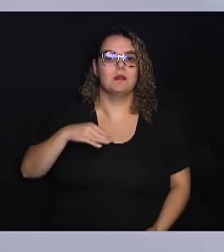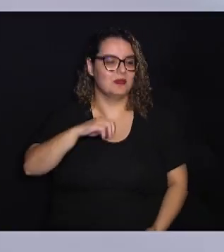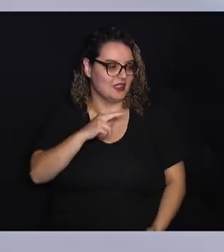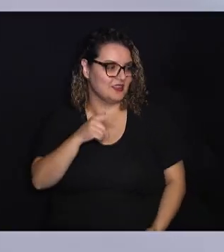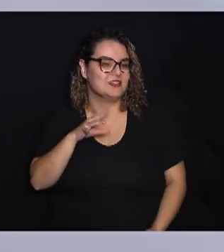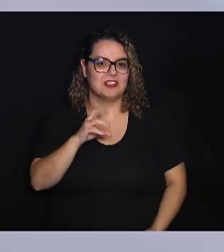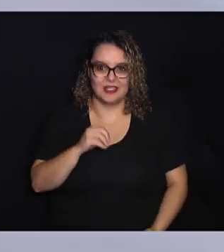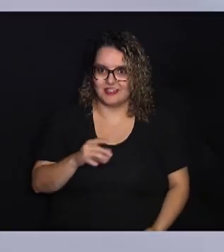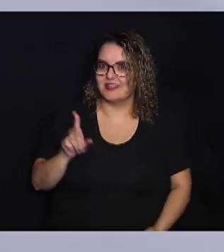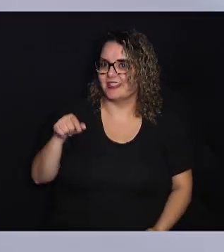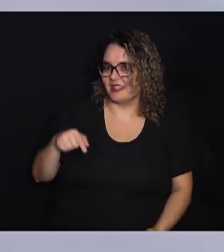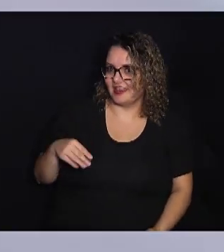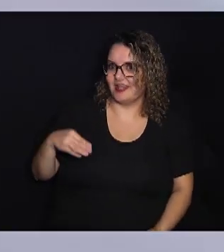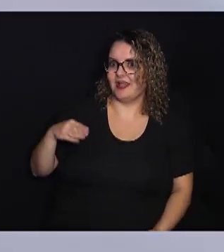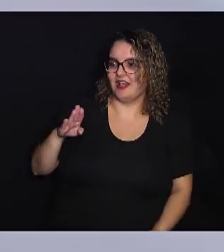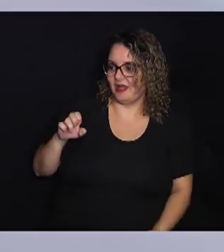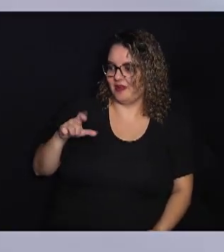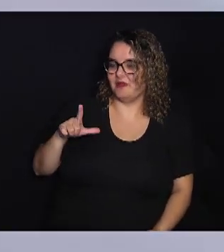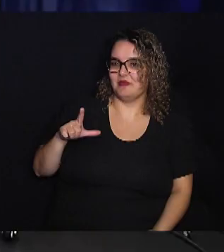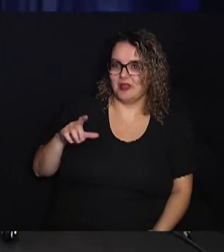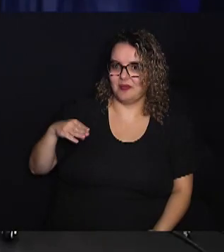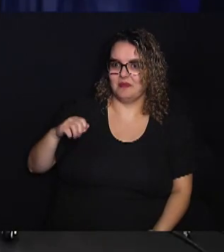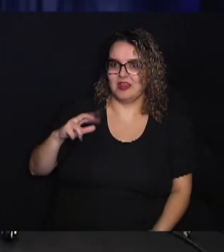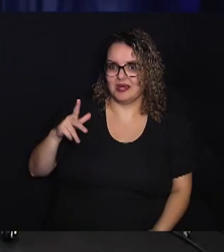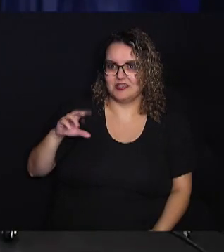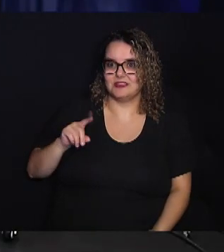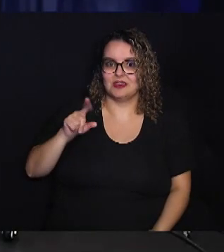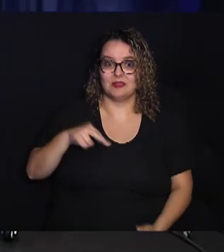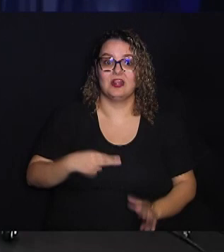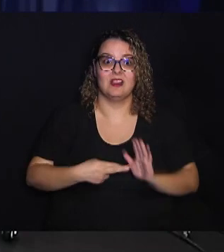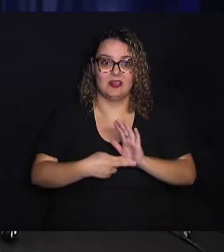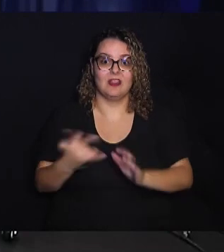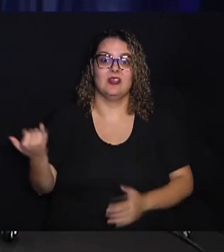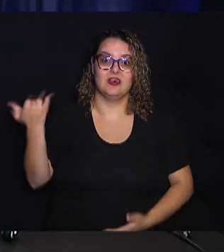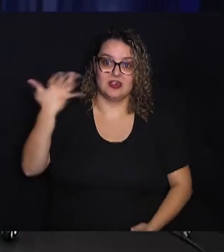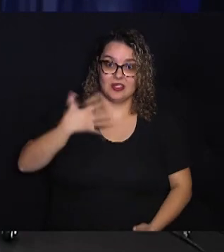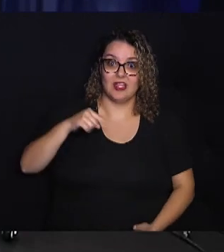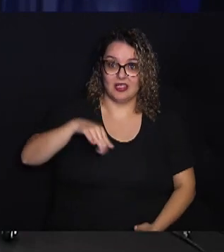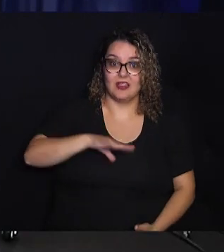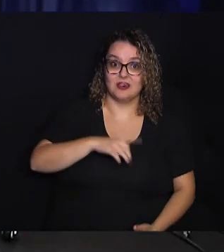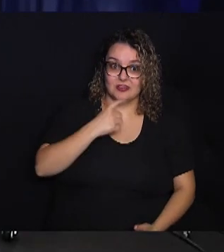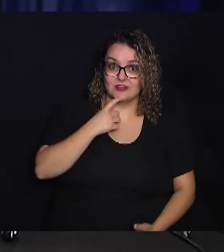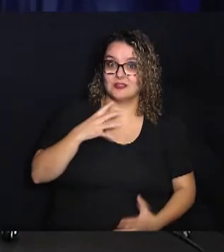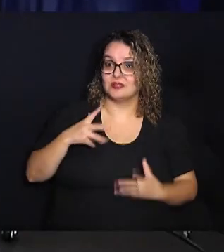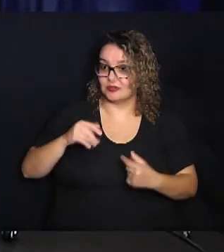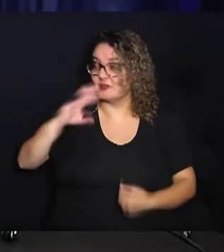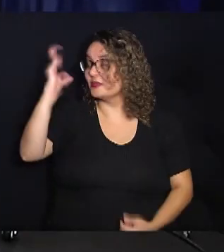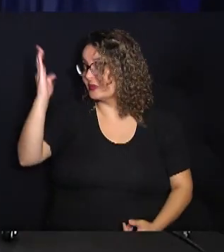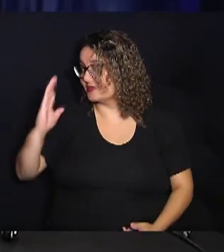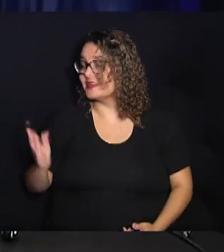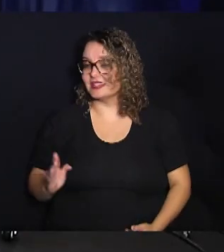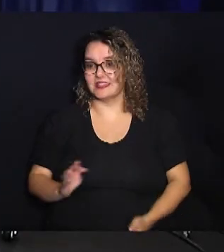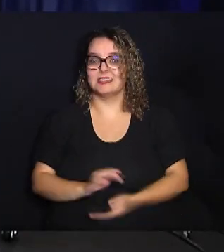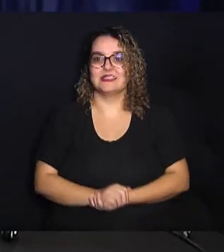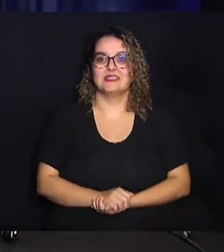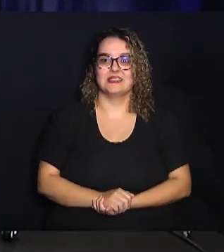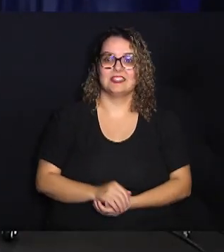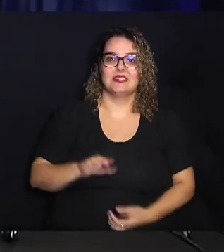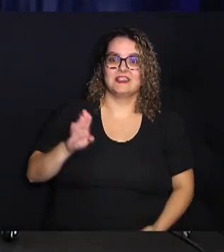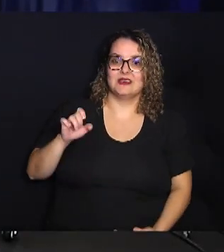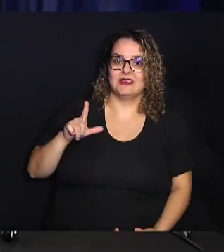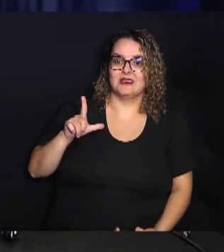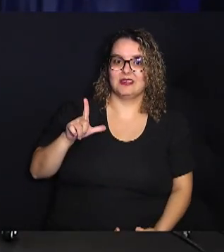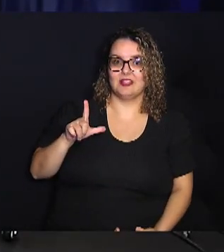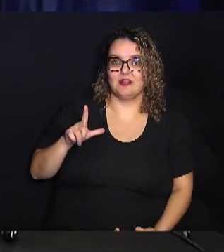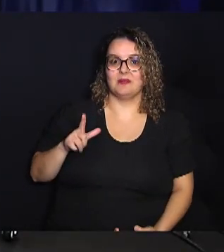perdão. A Bel Machado, que é uma referência em audiodescrição aqui em Campinas e no Brasil, né? E a Bel Machado